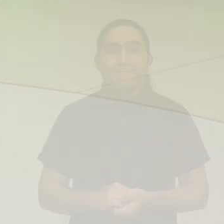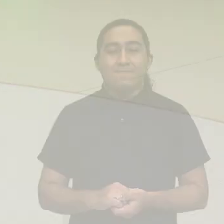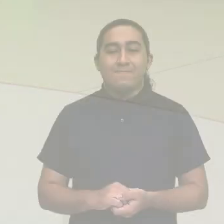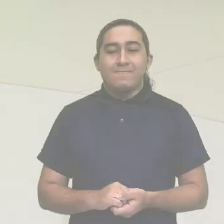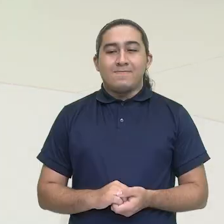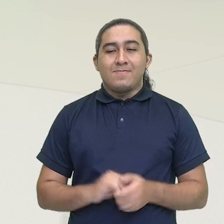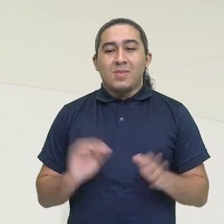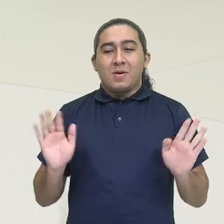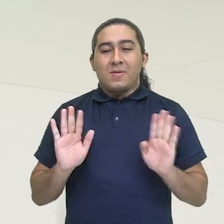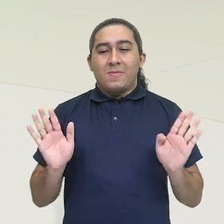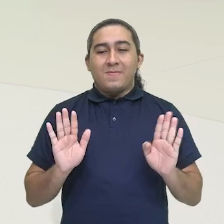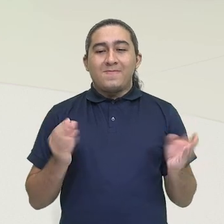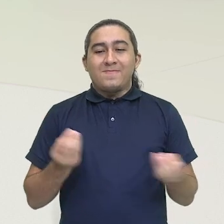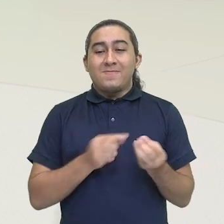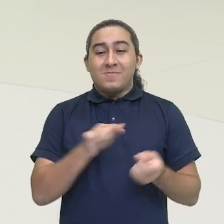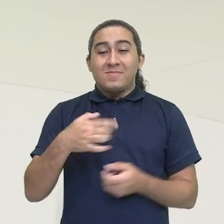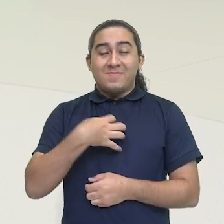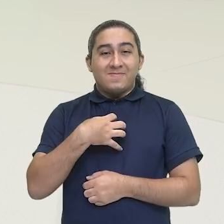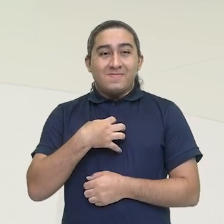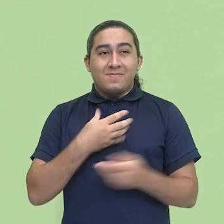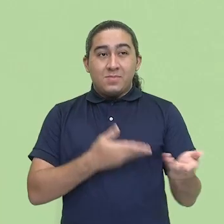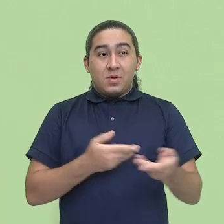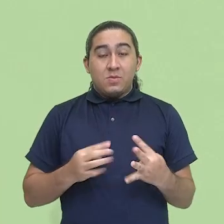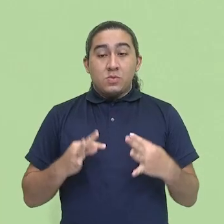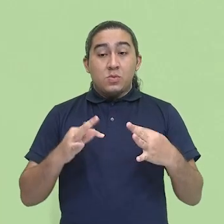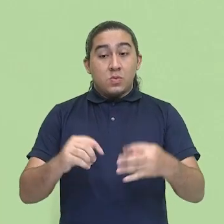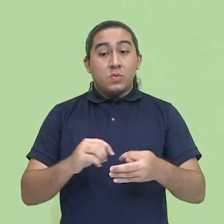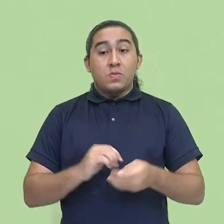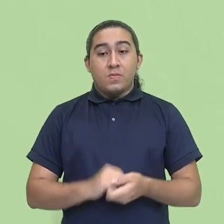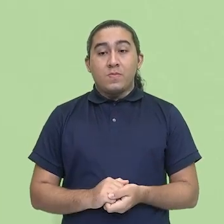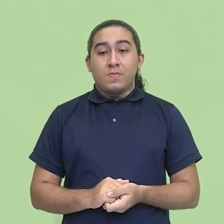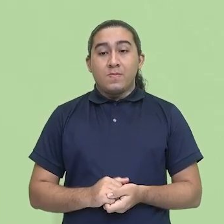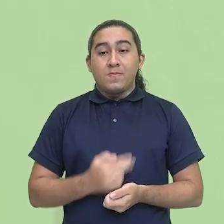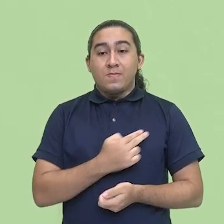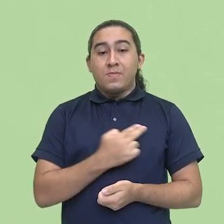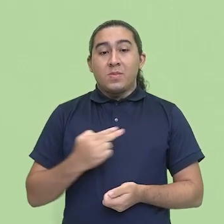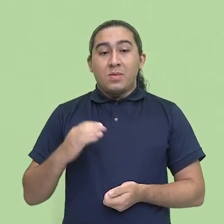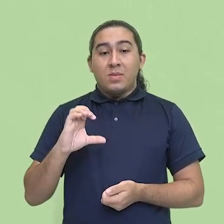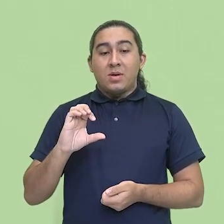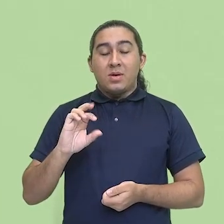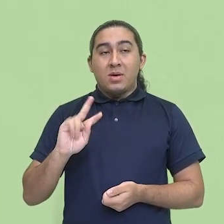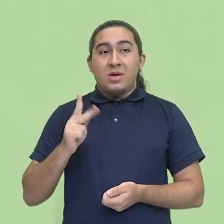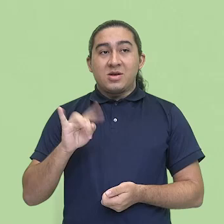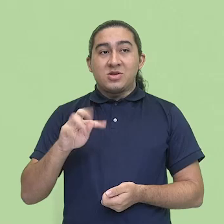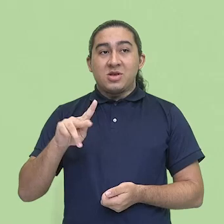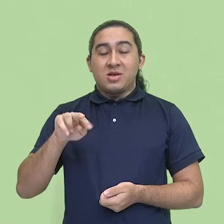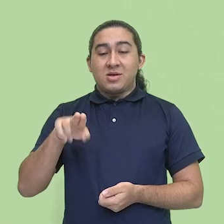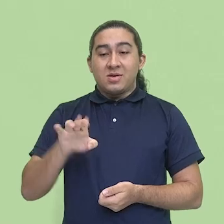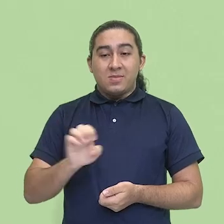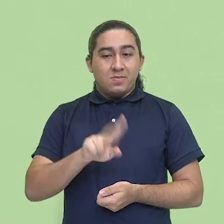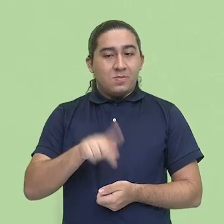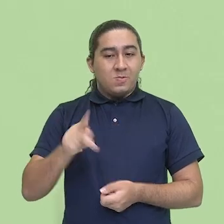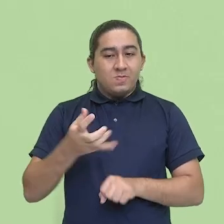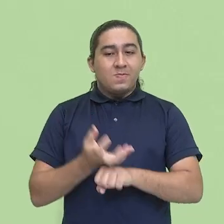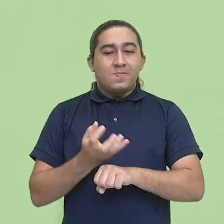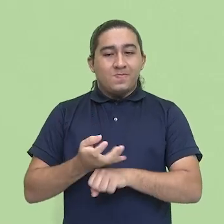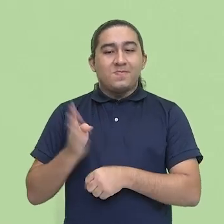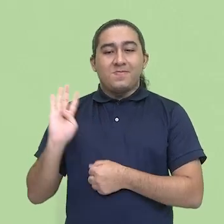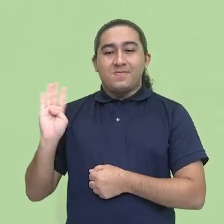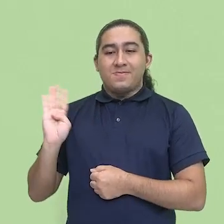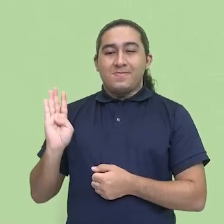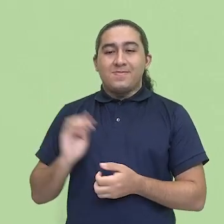Olá, como vão todos? Sejam muito bem-vindos. Eu sou a professora Cristiane Oliveira, sua professora de